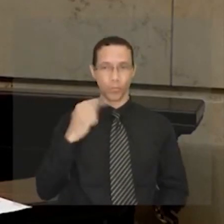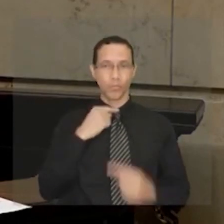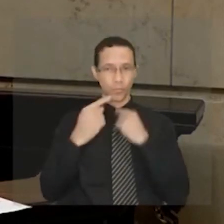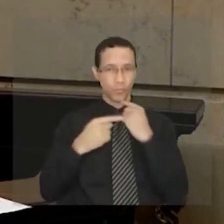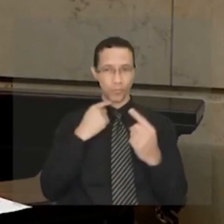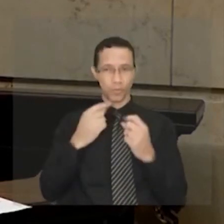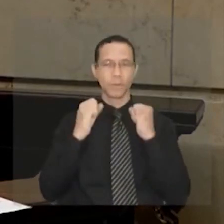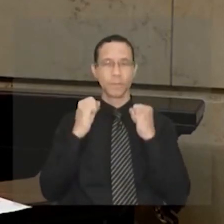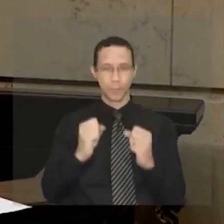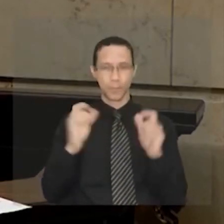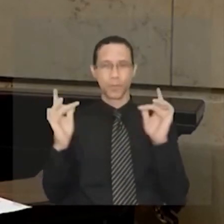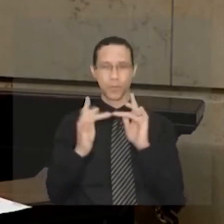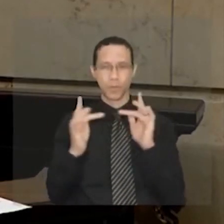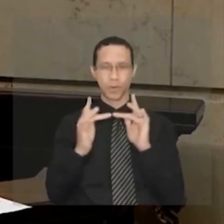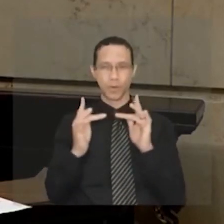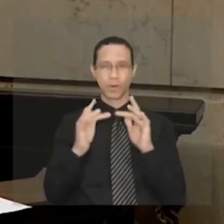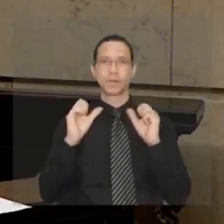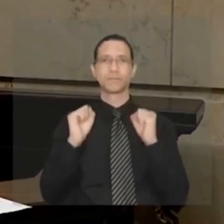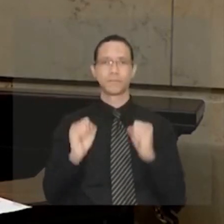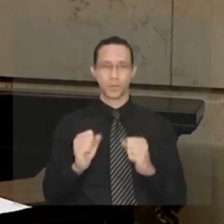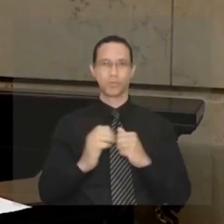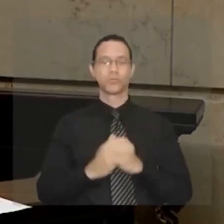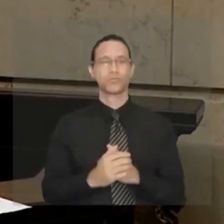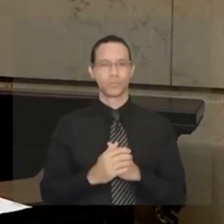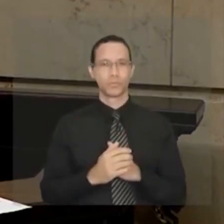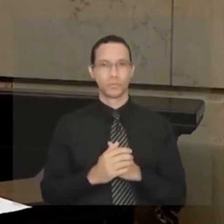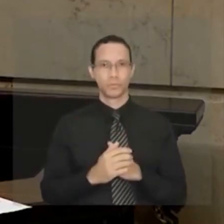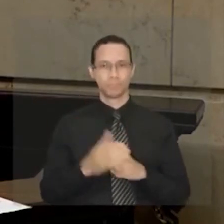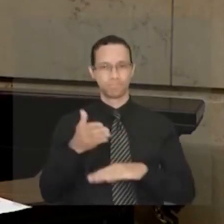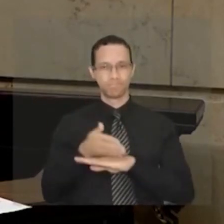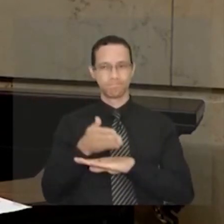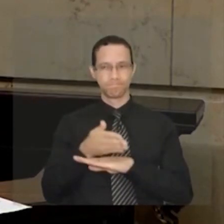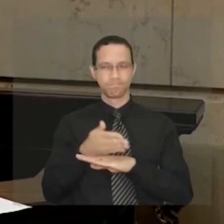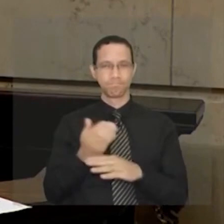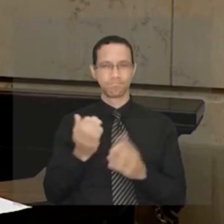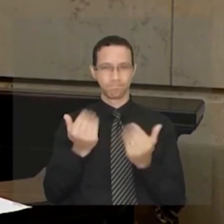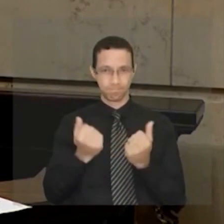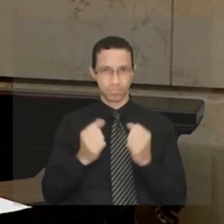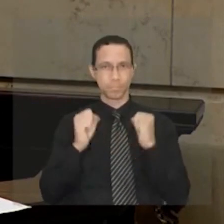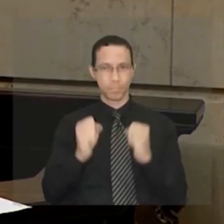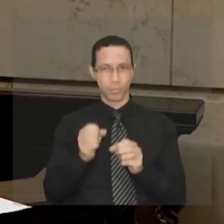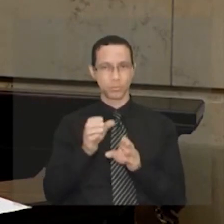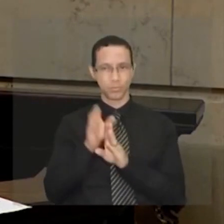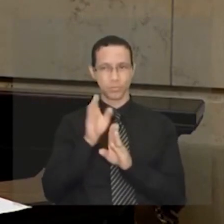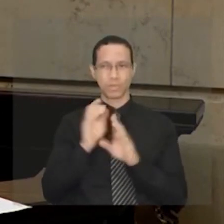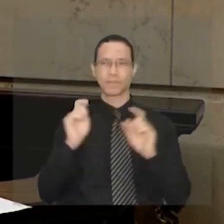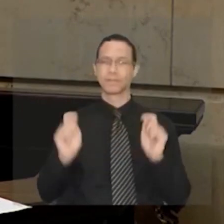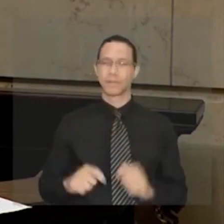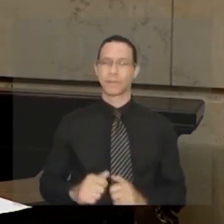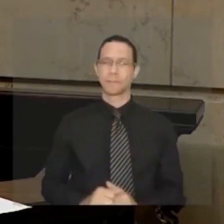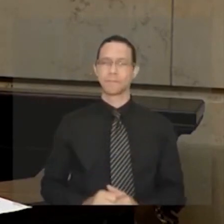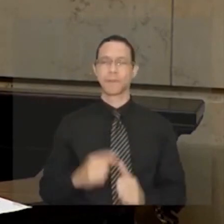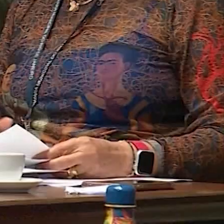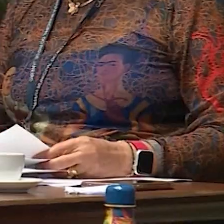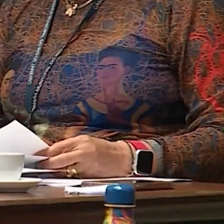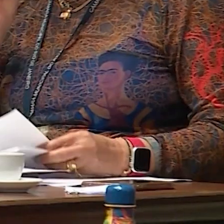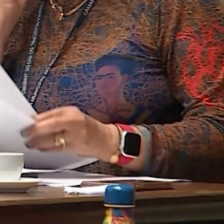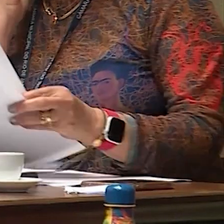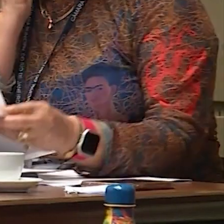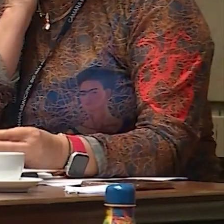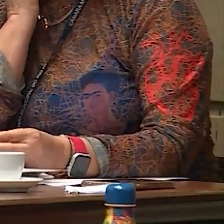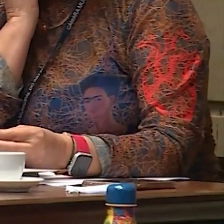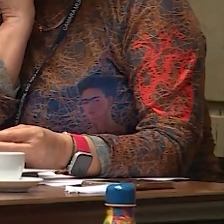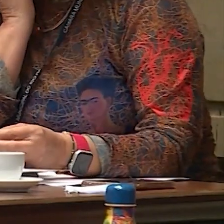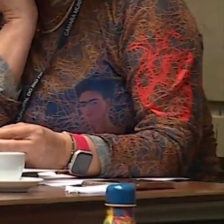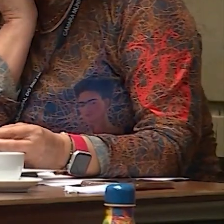com poucos recursos financeiros devem receber kits com materiais necessários para higiene e informativos sobre a saúde da mulher